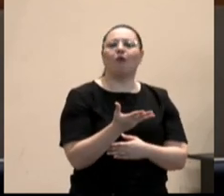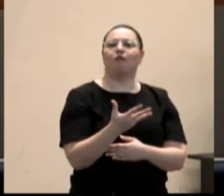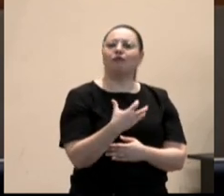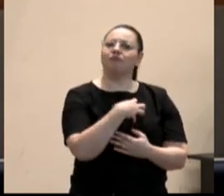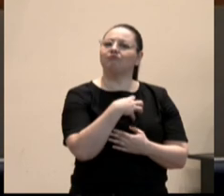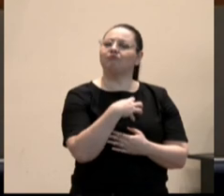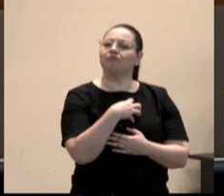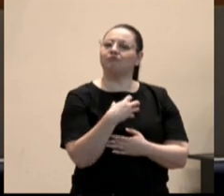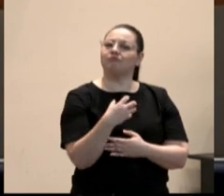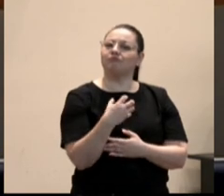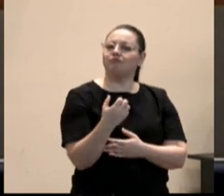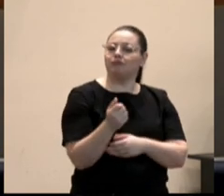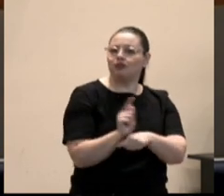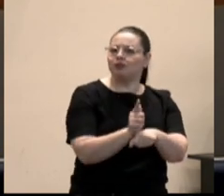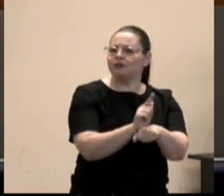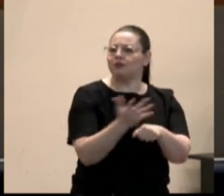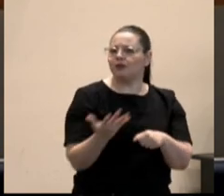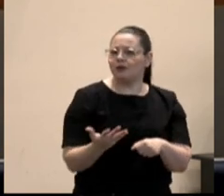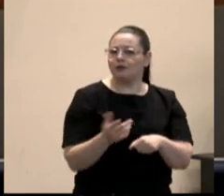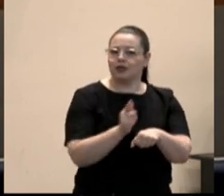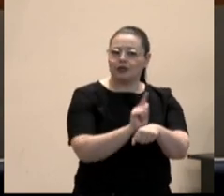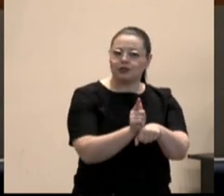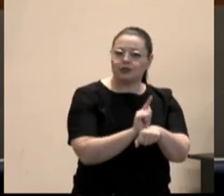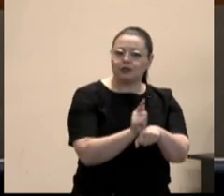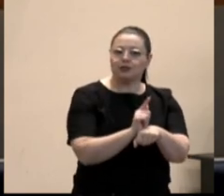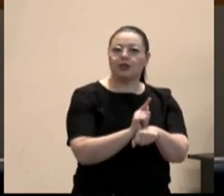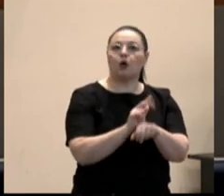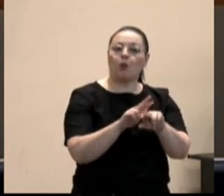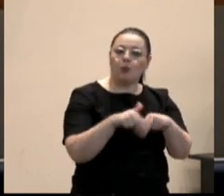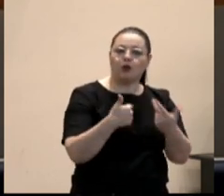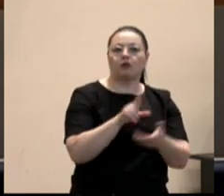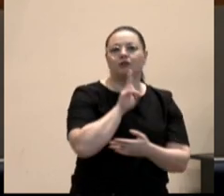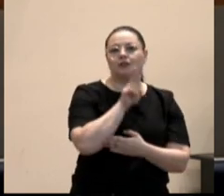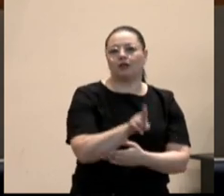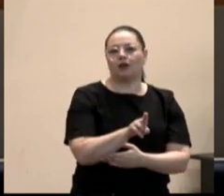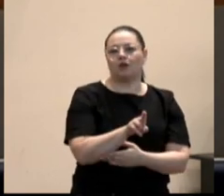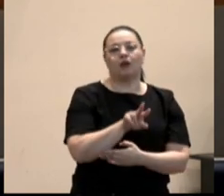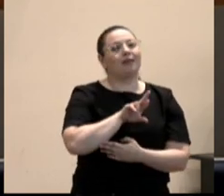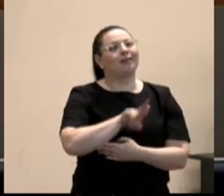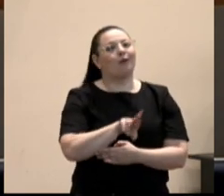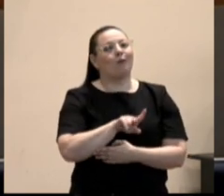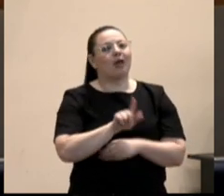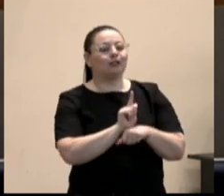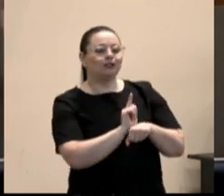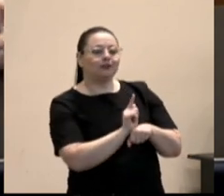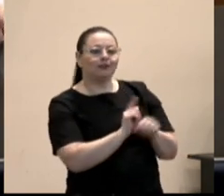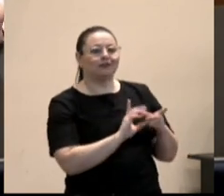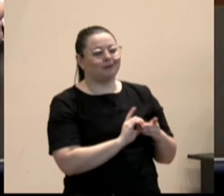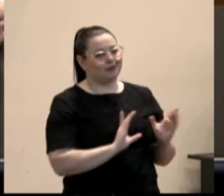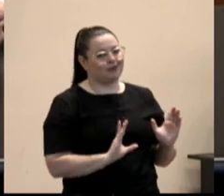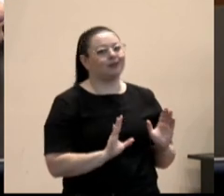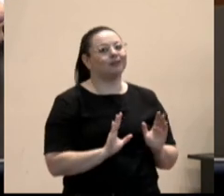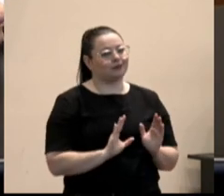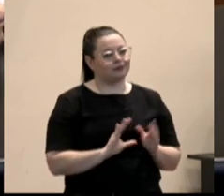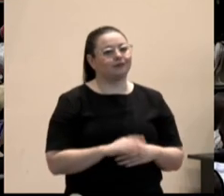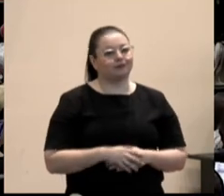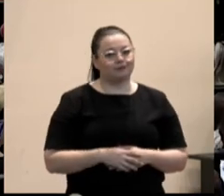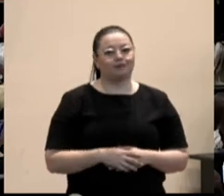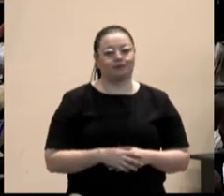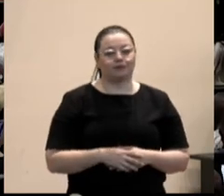gestão, que é a gestão por resultados e não a gestão democrática.